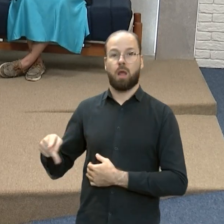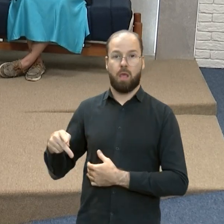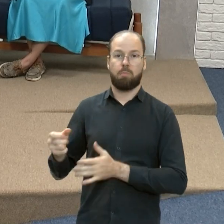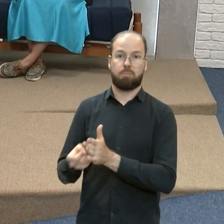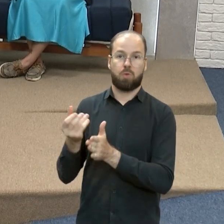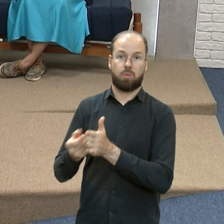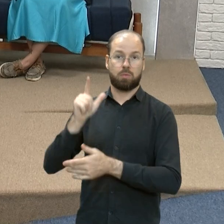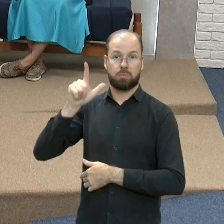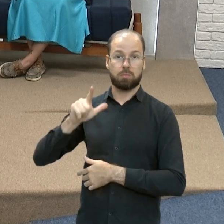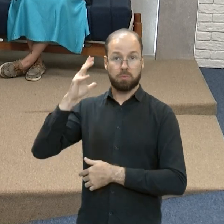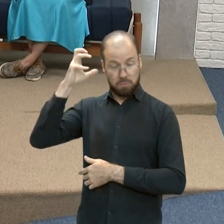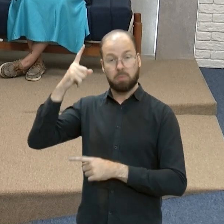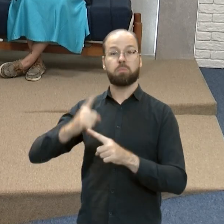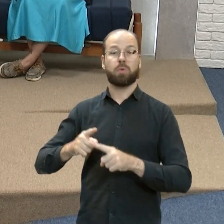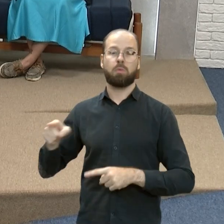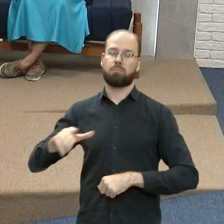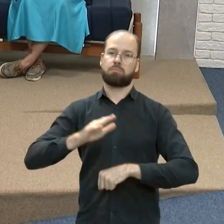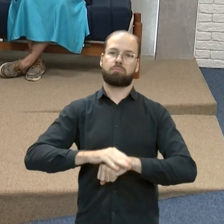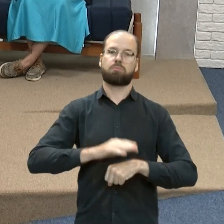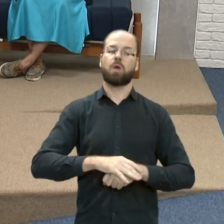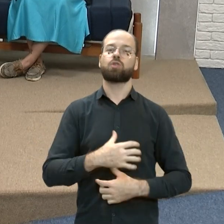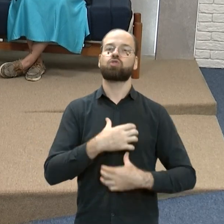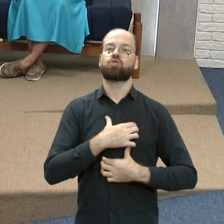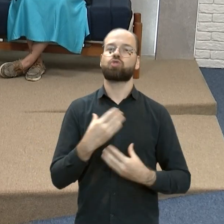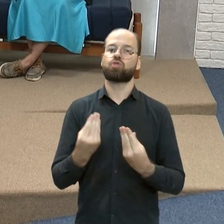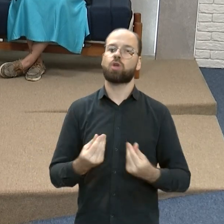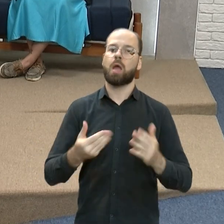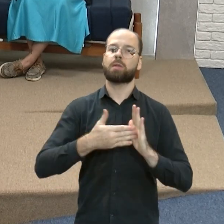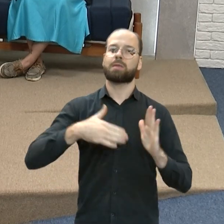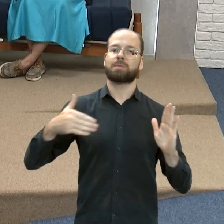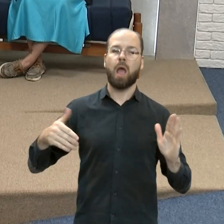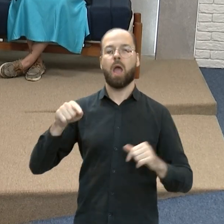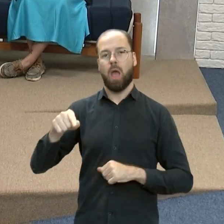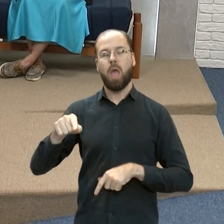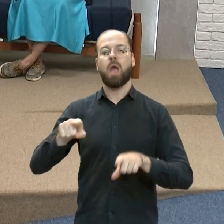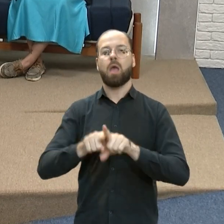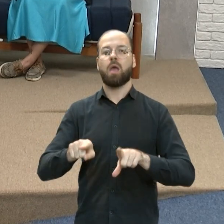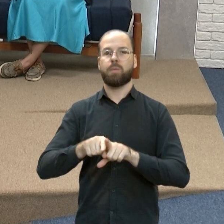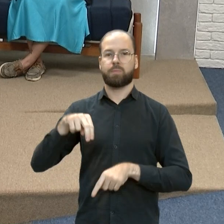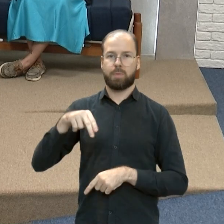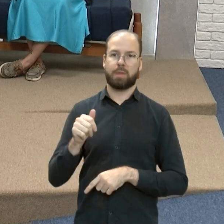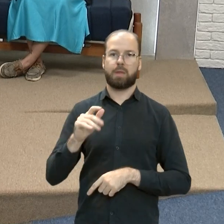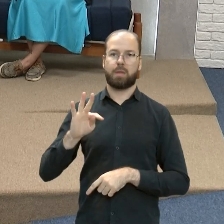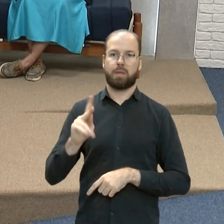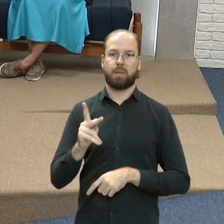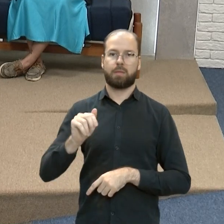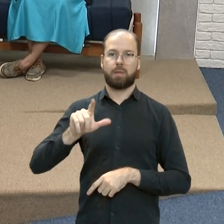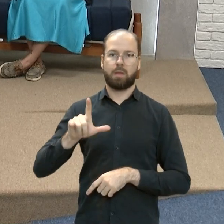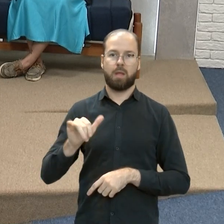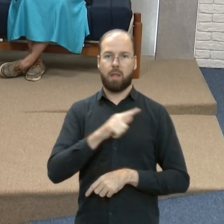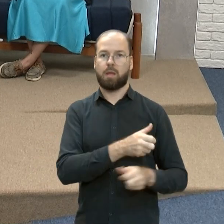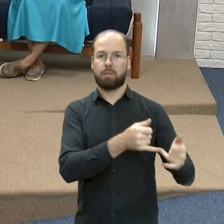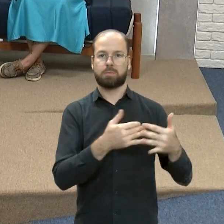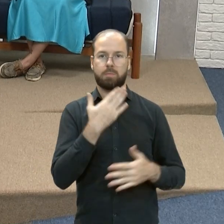justamente que ela escrevia ainda numa estética, e talvez nessa questão a Natália, como é estudante de letras, possa falar melhor que